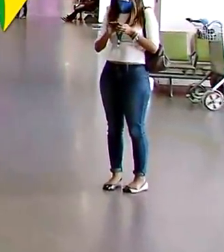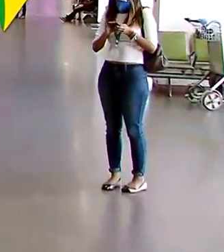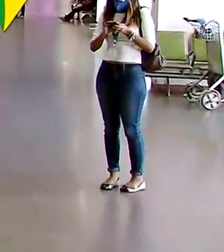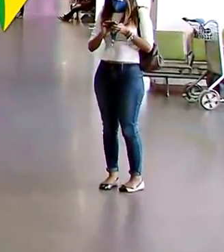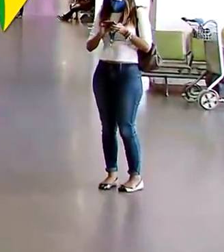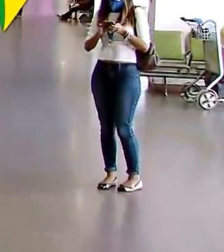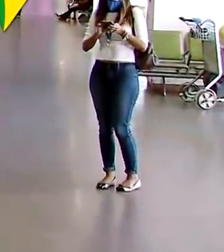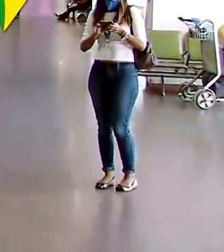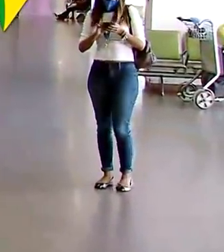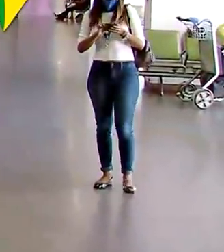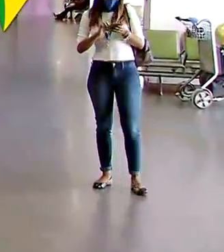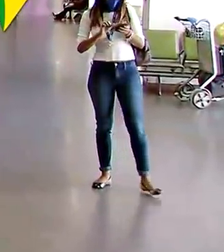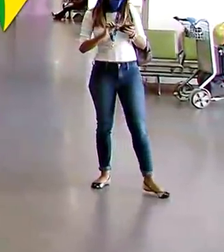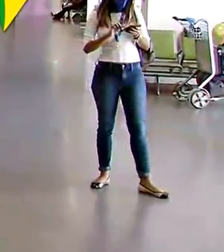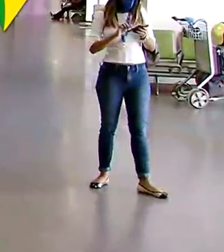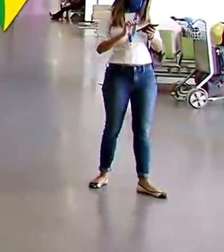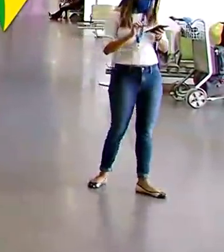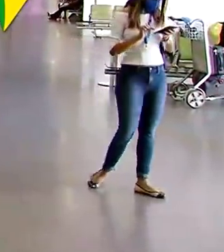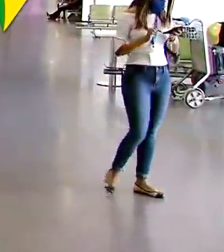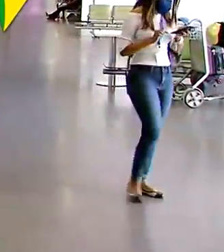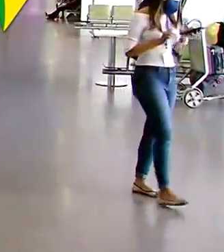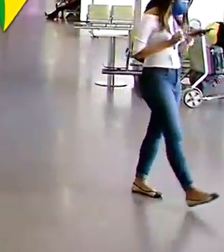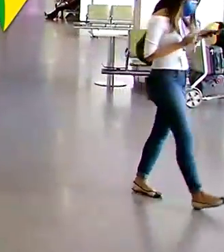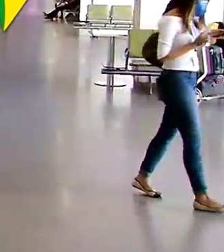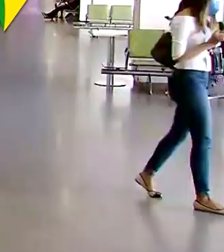Tchau, tchau.